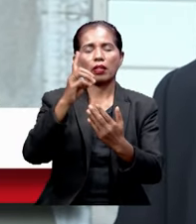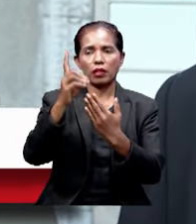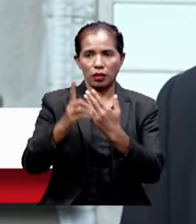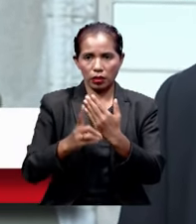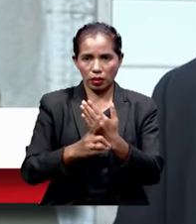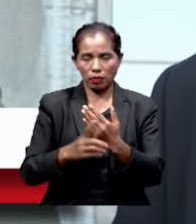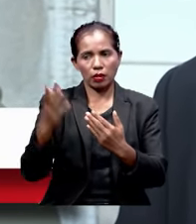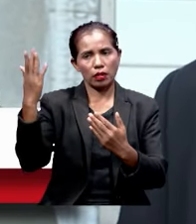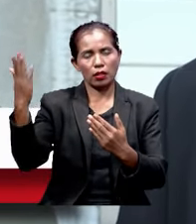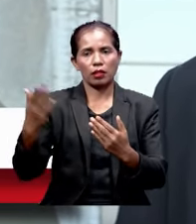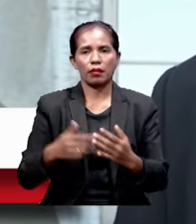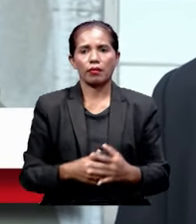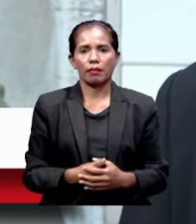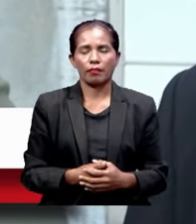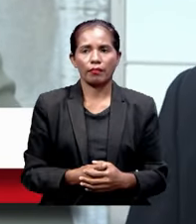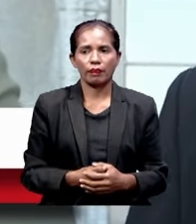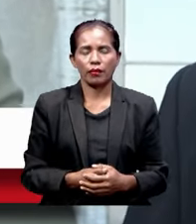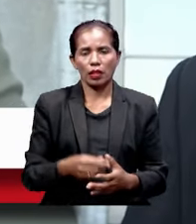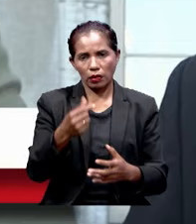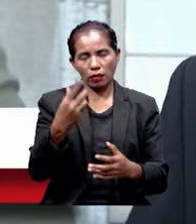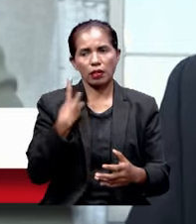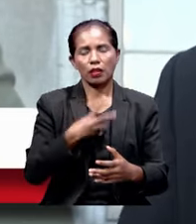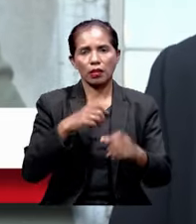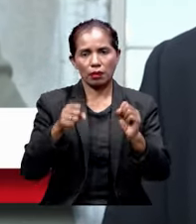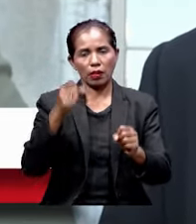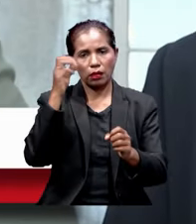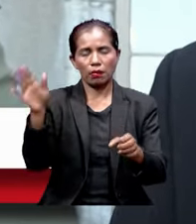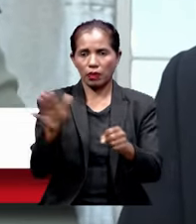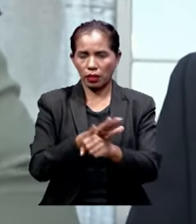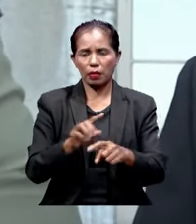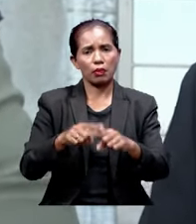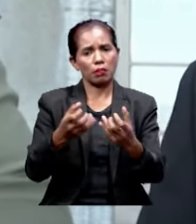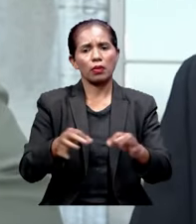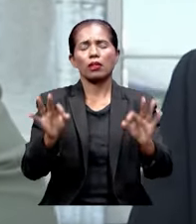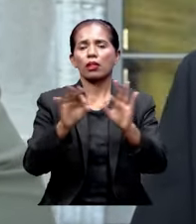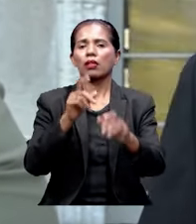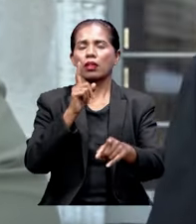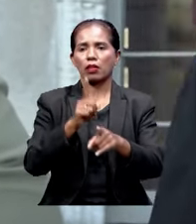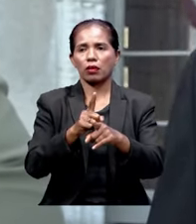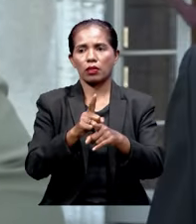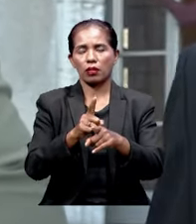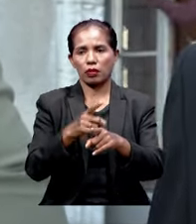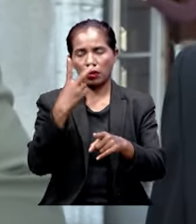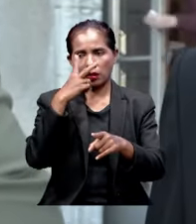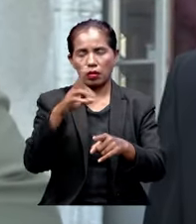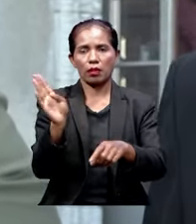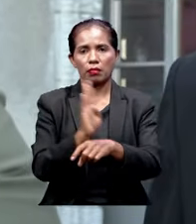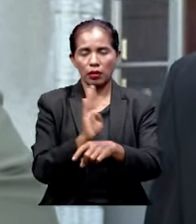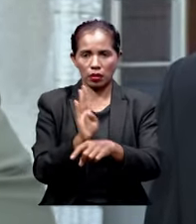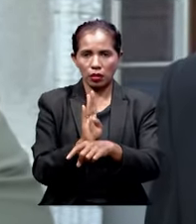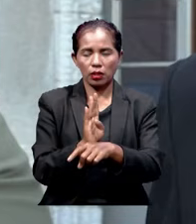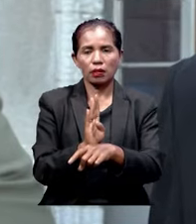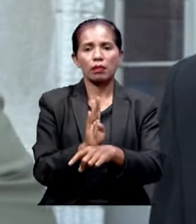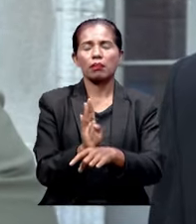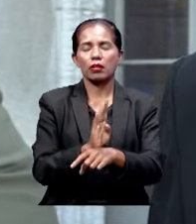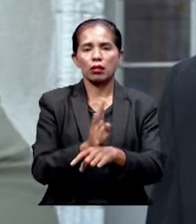ia bot... E tu andet que te tem completa, mas bem importante te teves. Conclusão vai ter negociações bilateral,